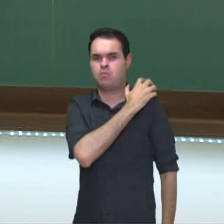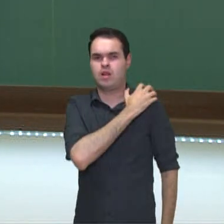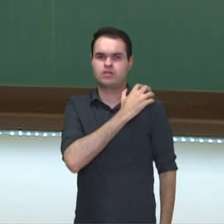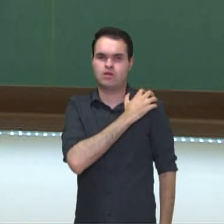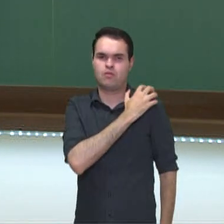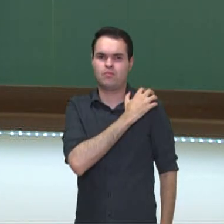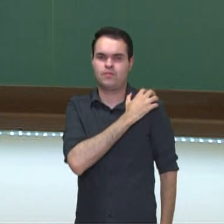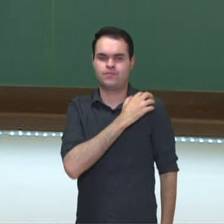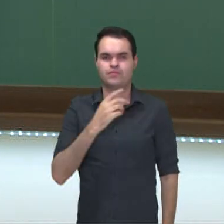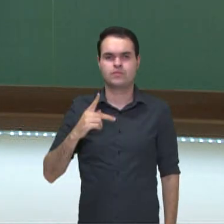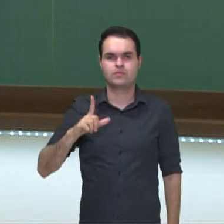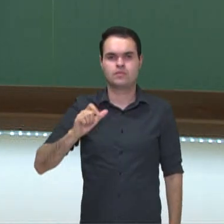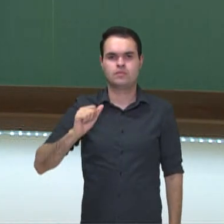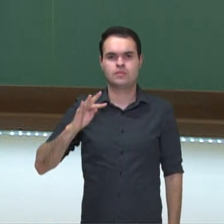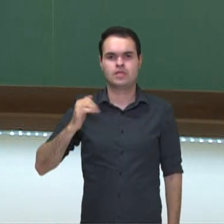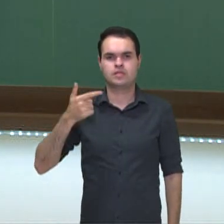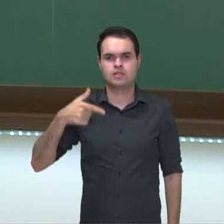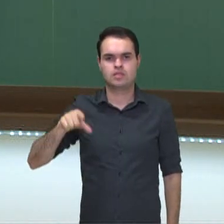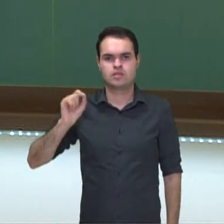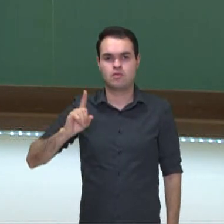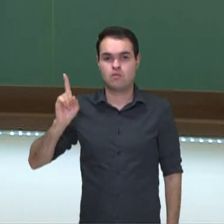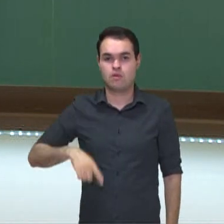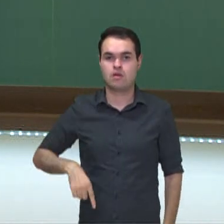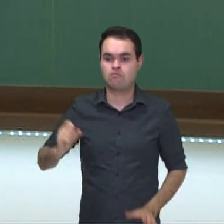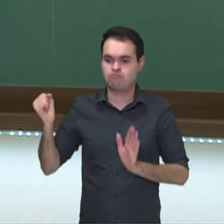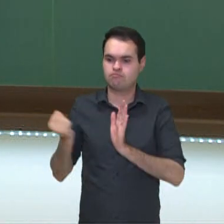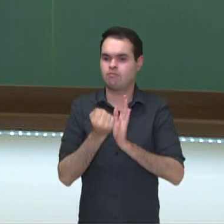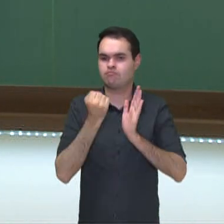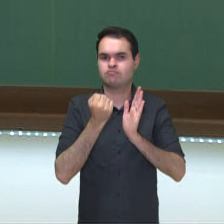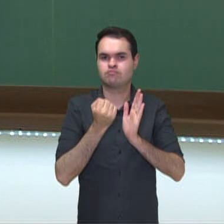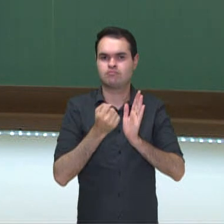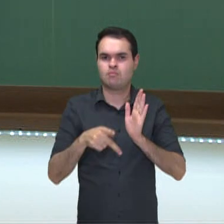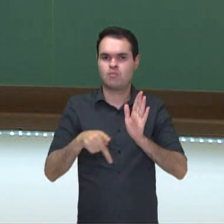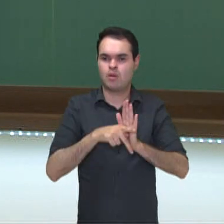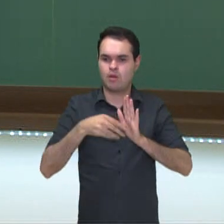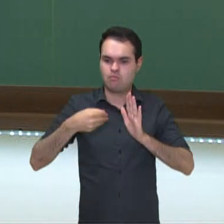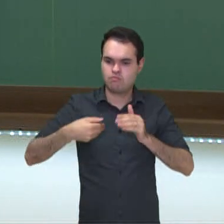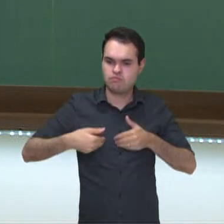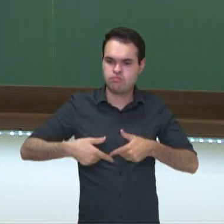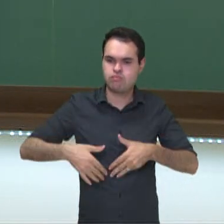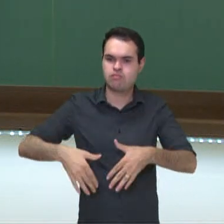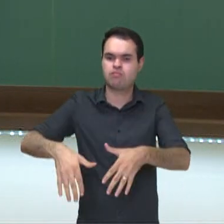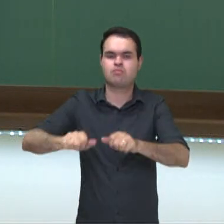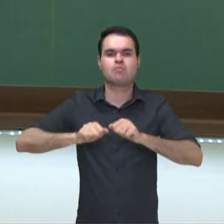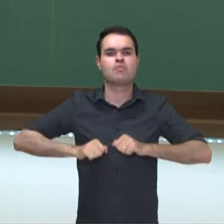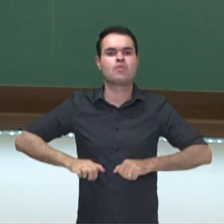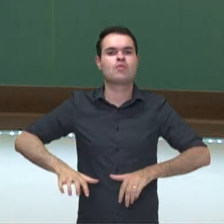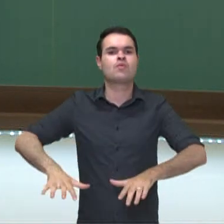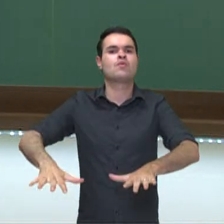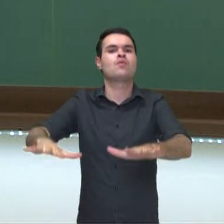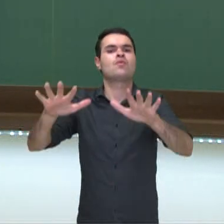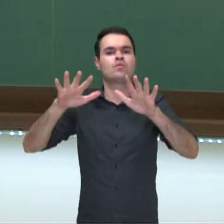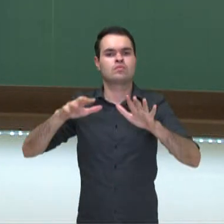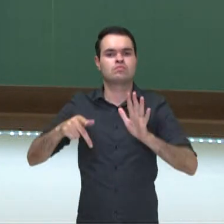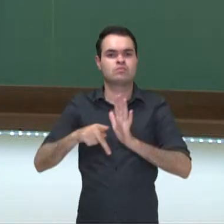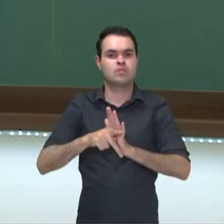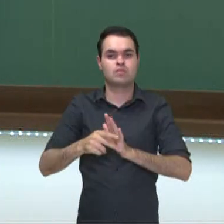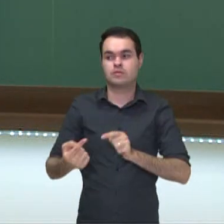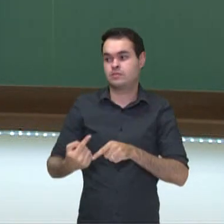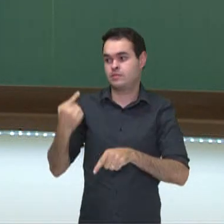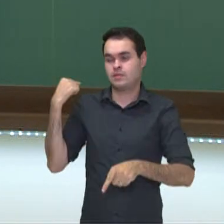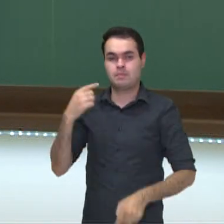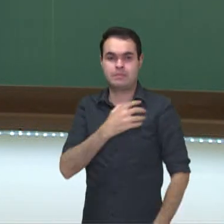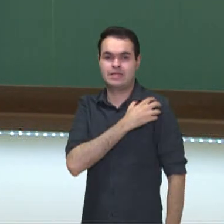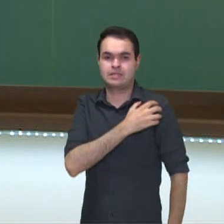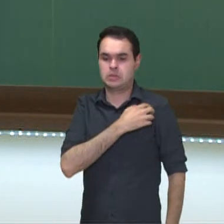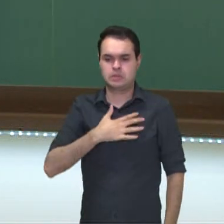é um filósofo que acabou eternizando os ensinamentos dos sofistas, embora Platão